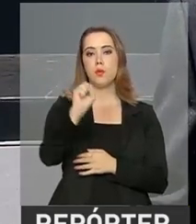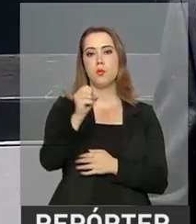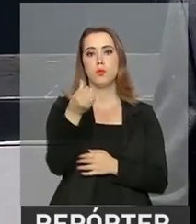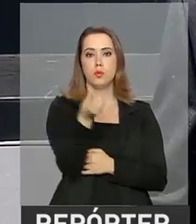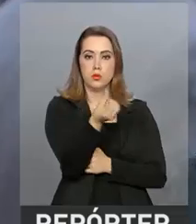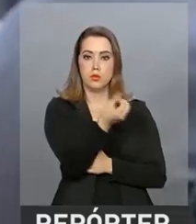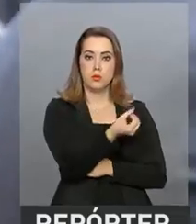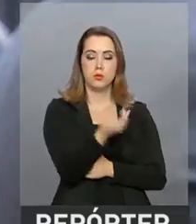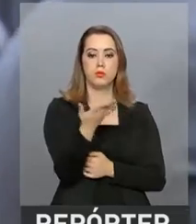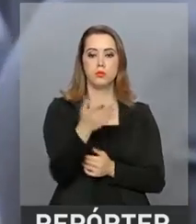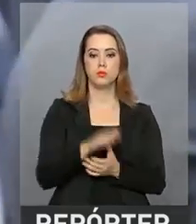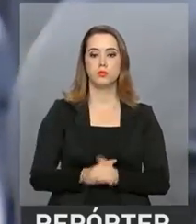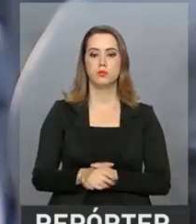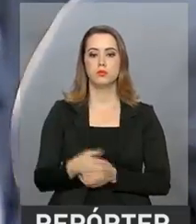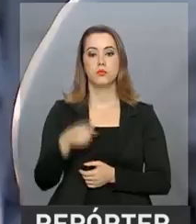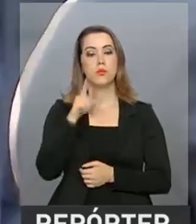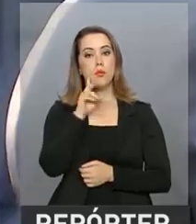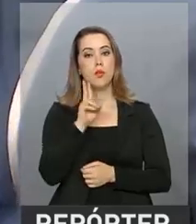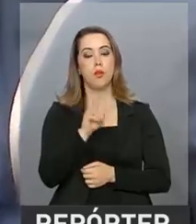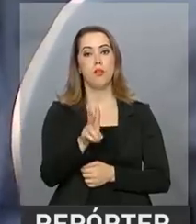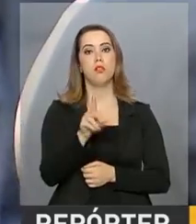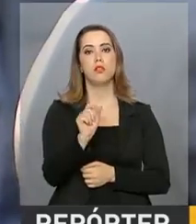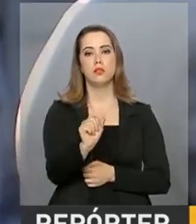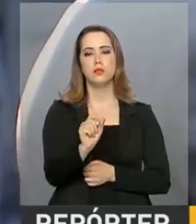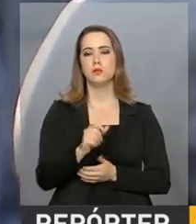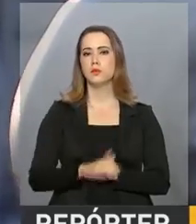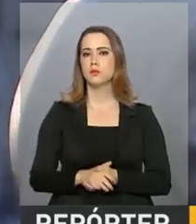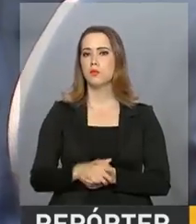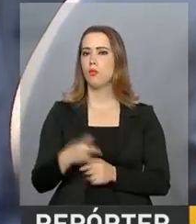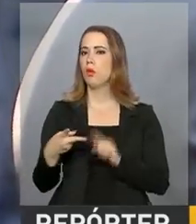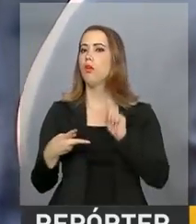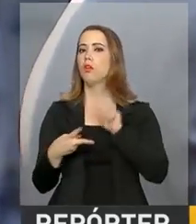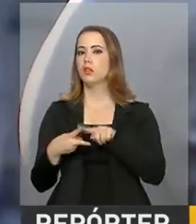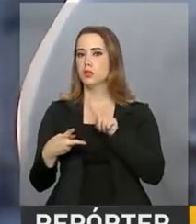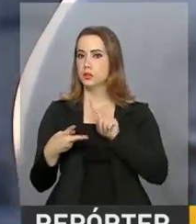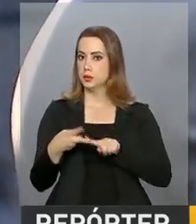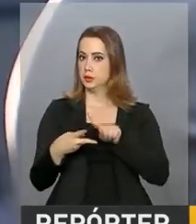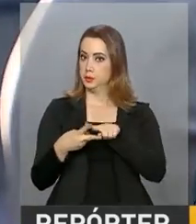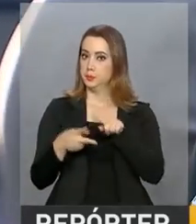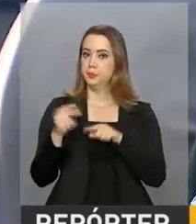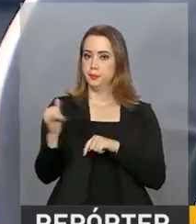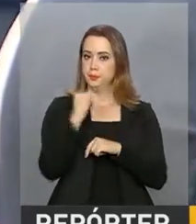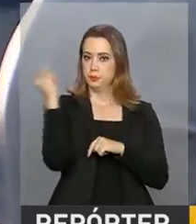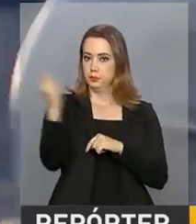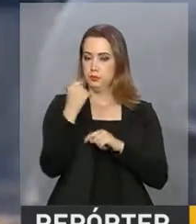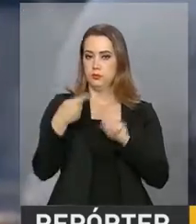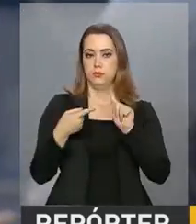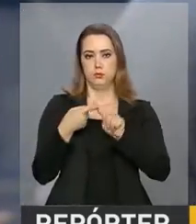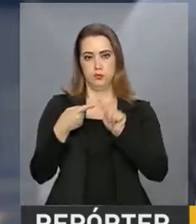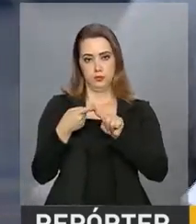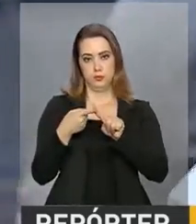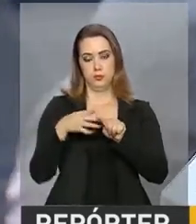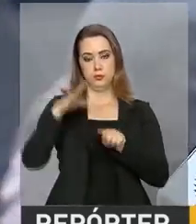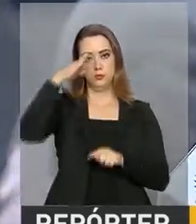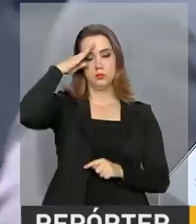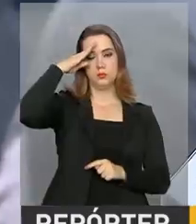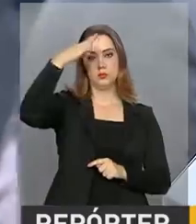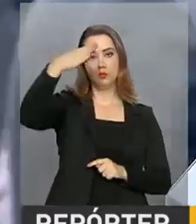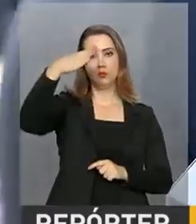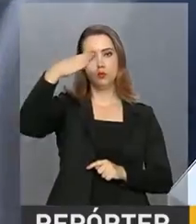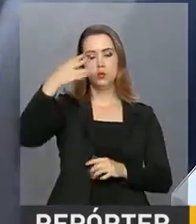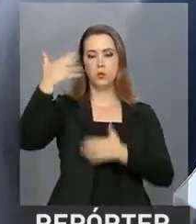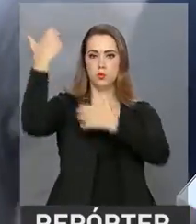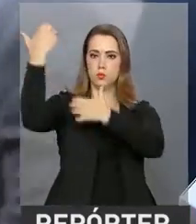1866 ele encarna dois aspectos principais primeiro o soldado militar